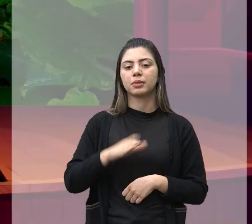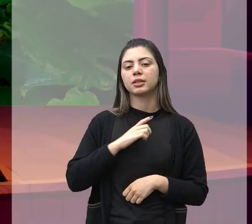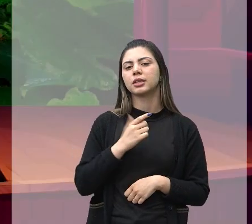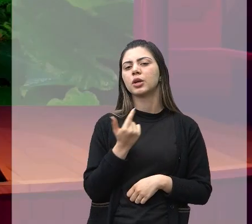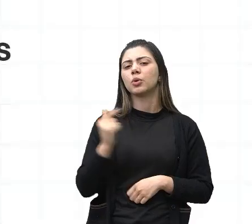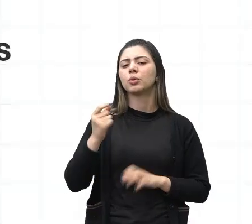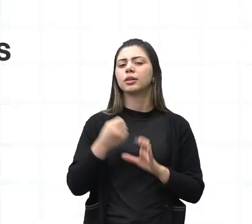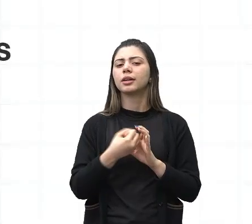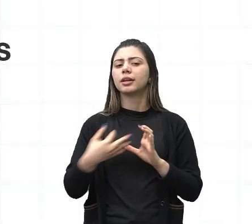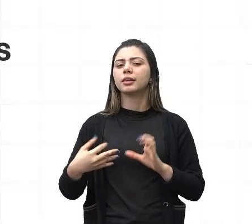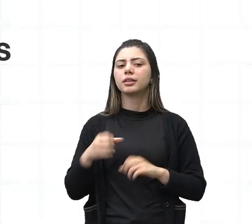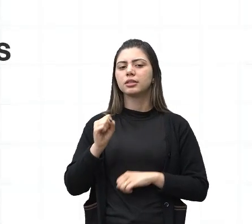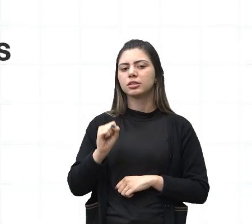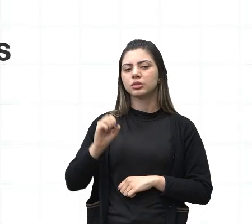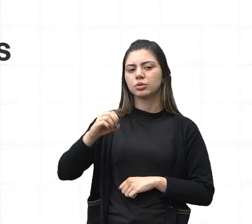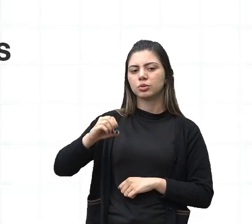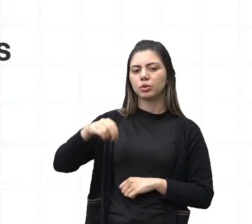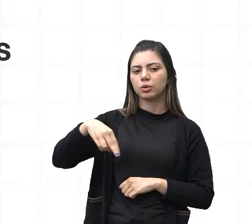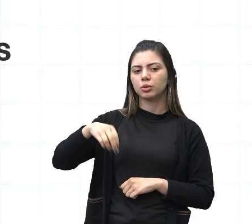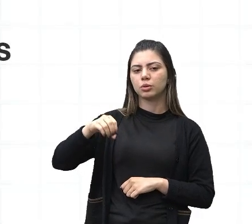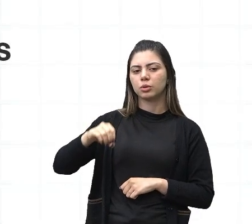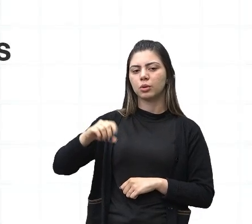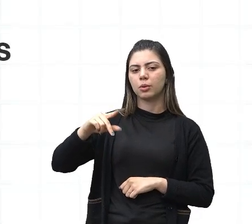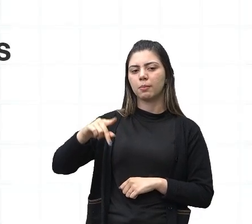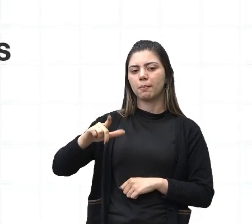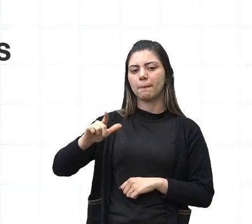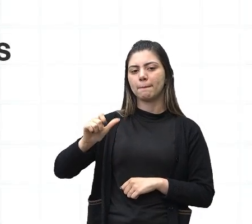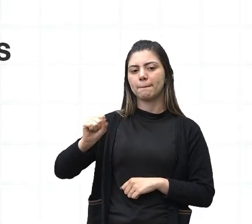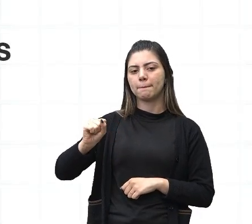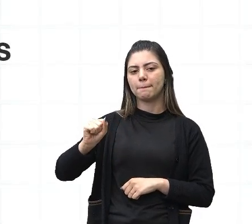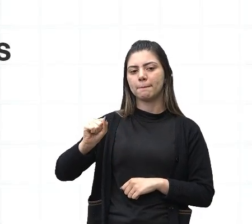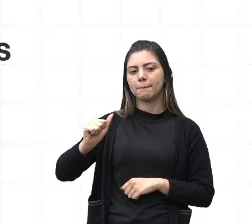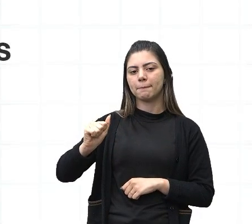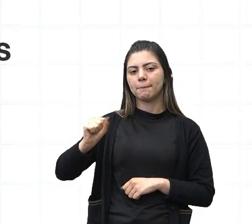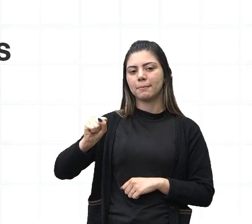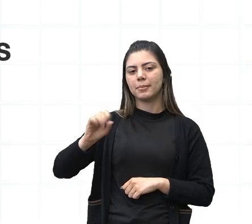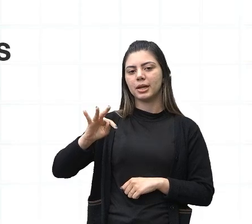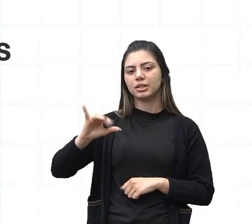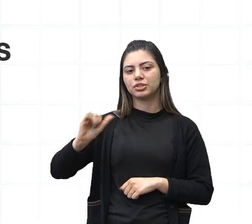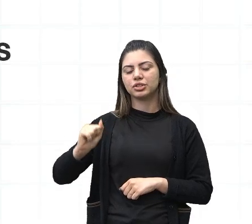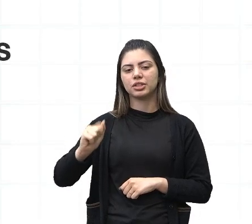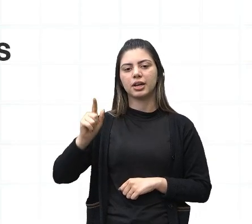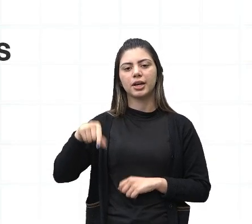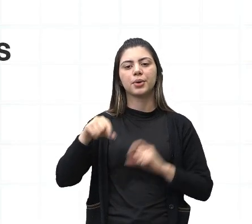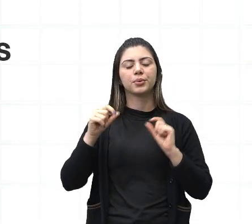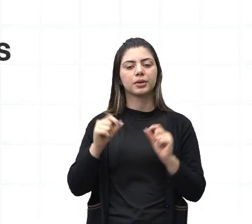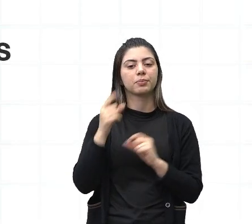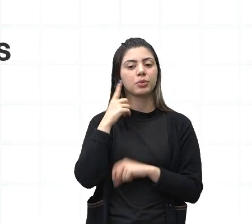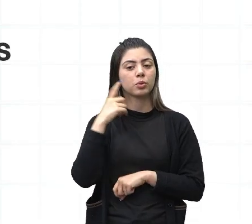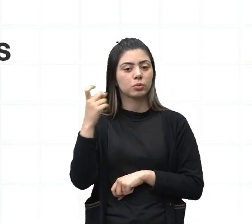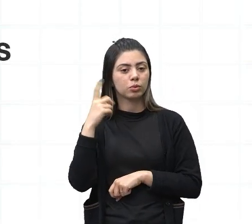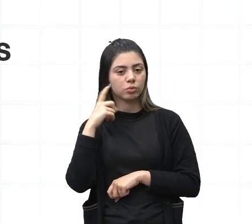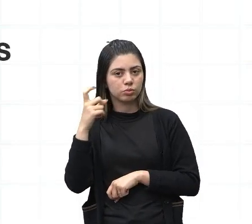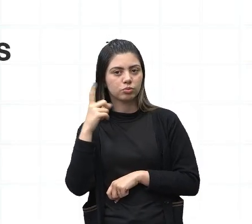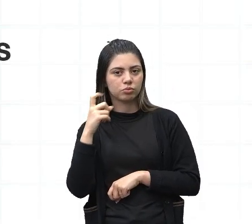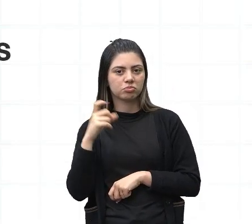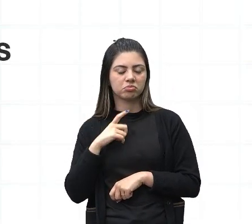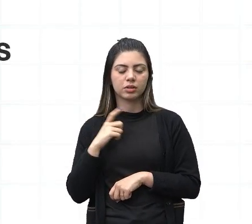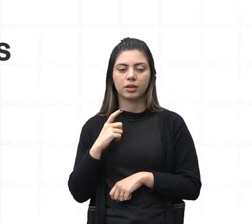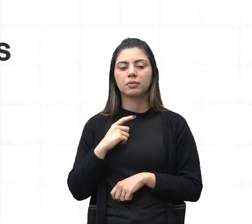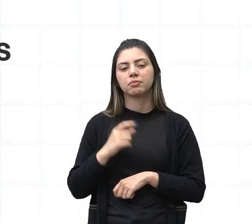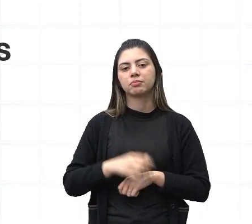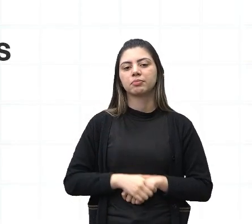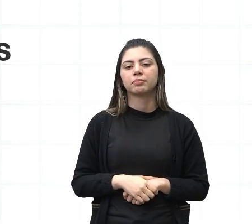a sonoplastia. A sonoplastia é um som ou conjunto de